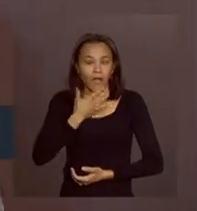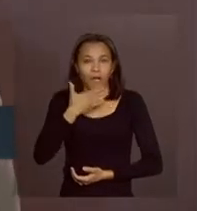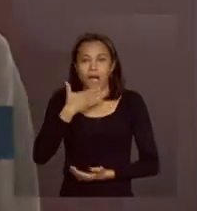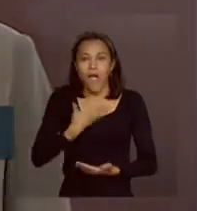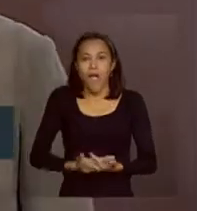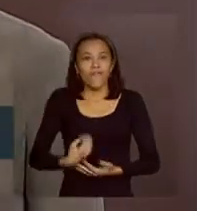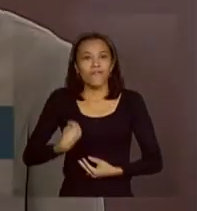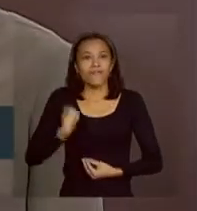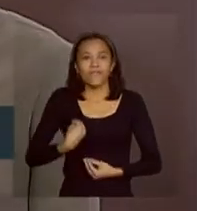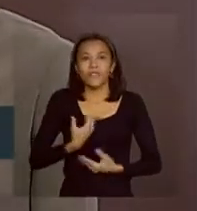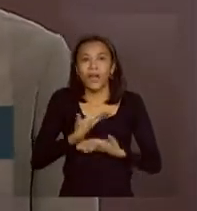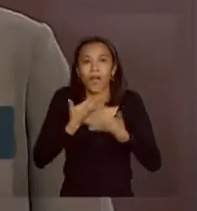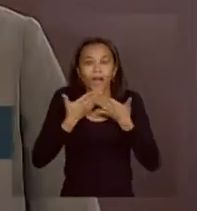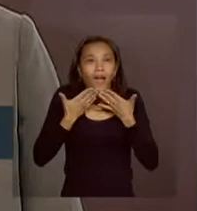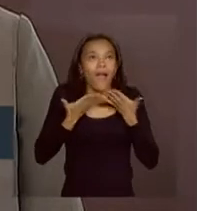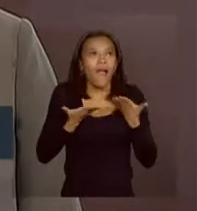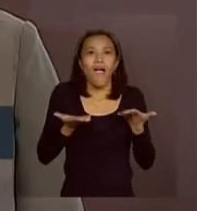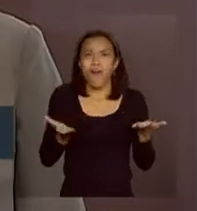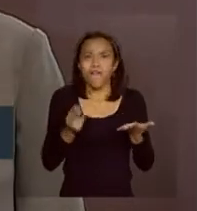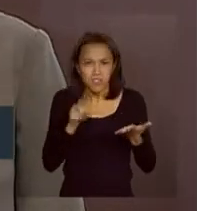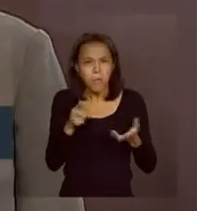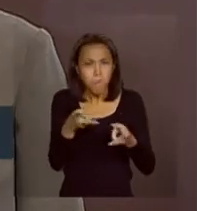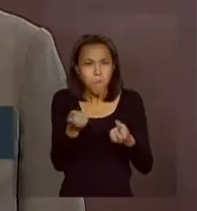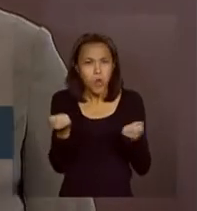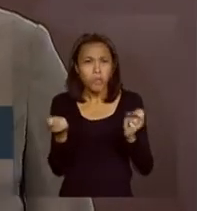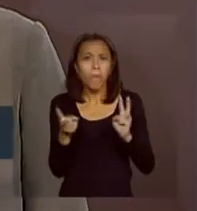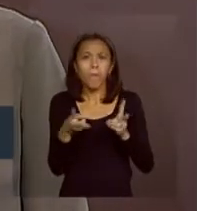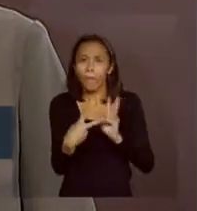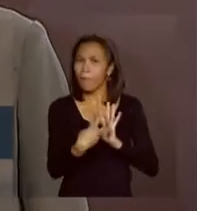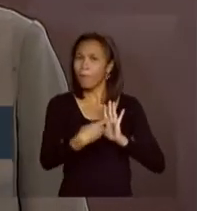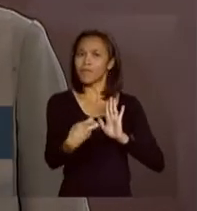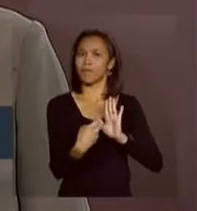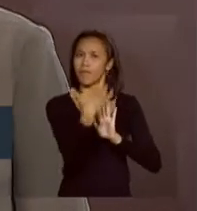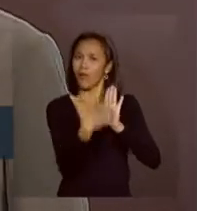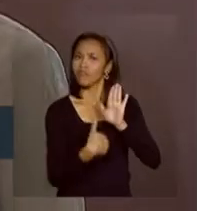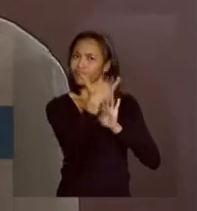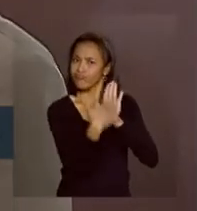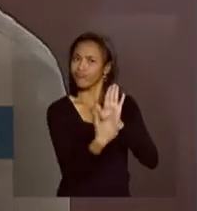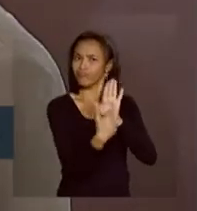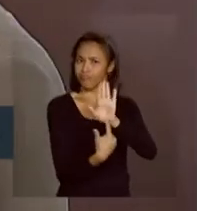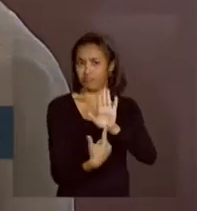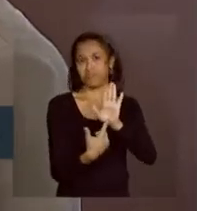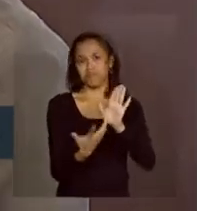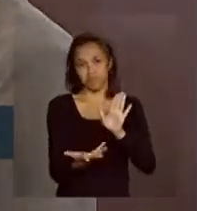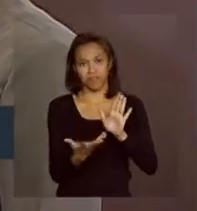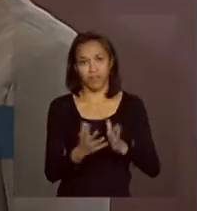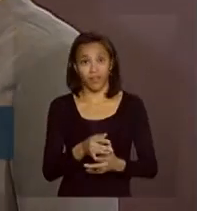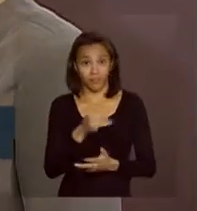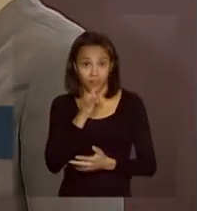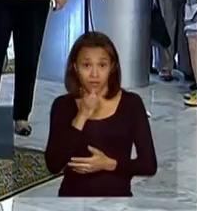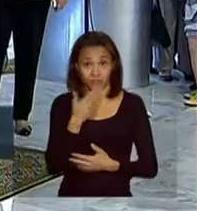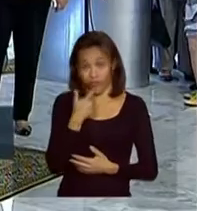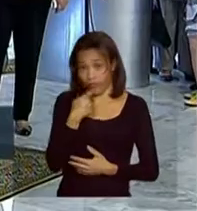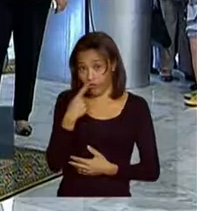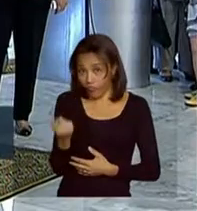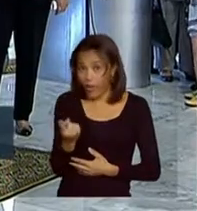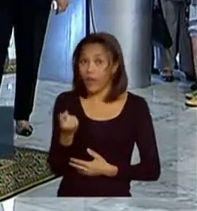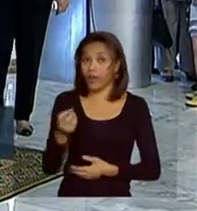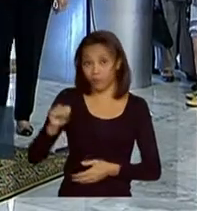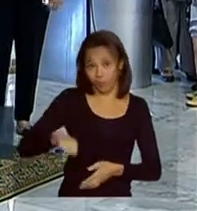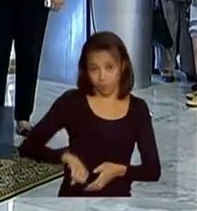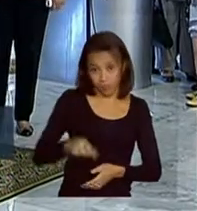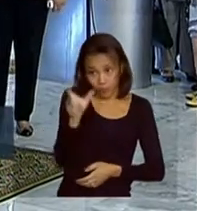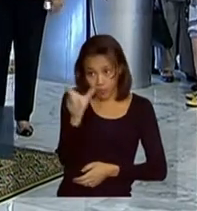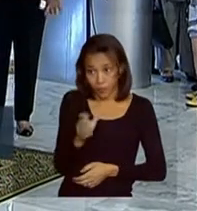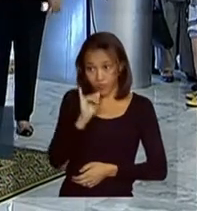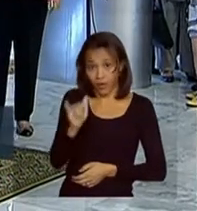e isso está expresso em cada pintura que ele nos levou lamento viu Embaixador que a